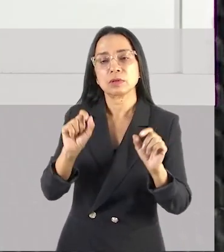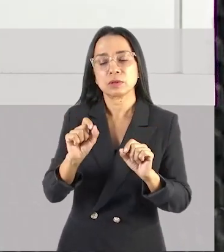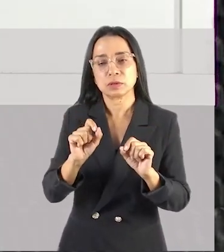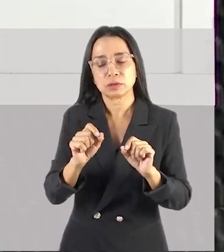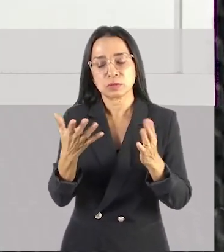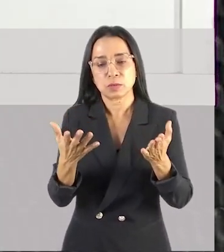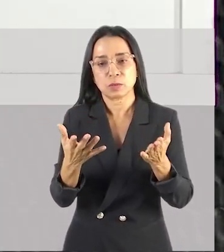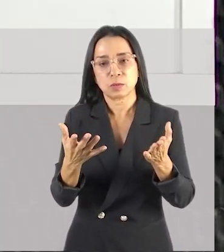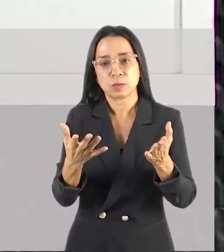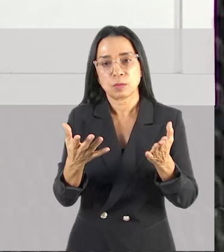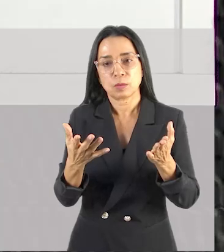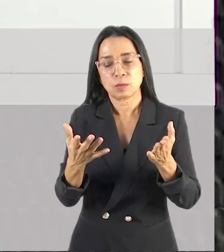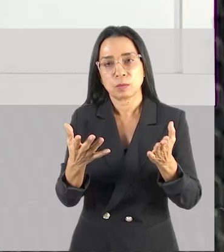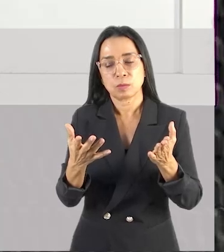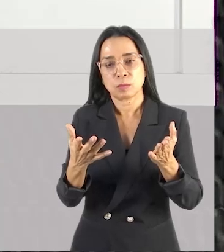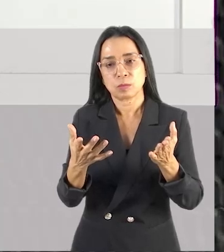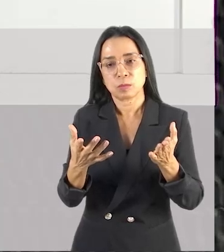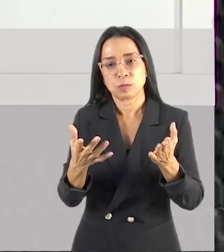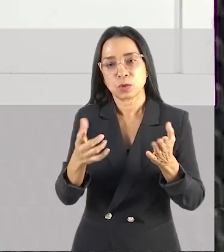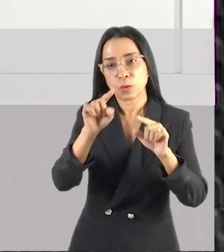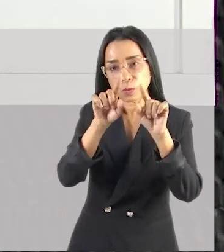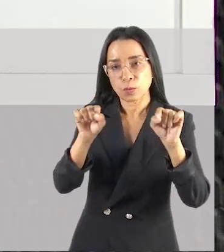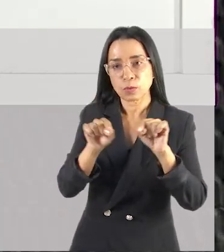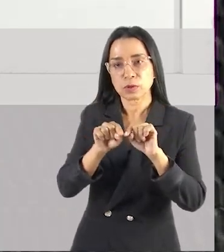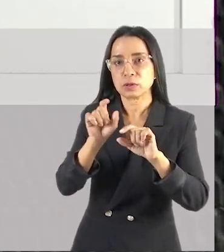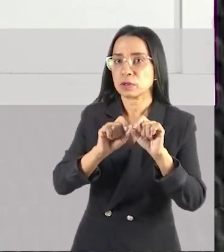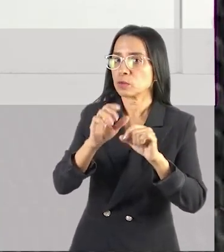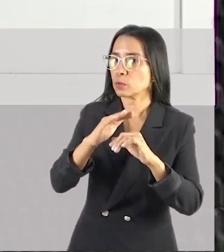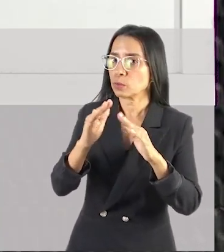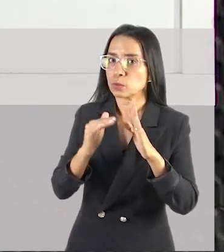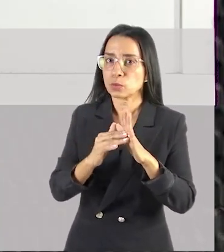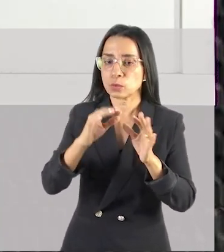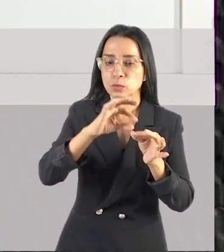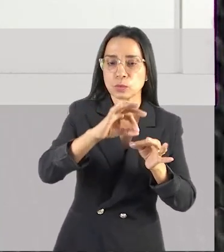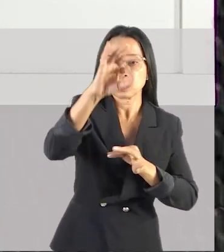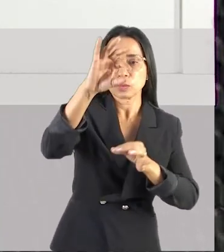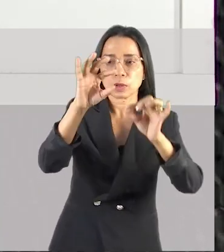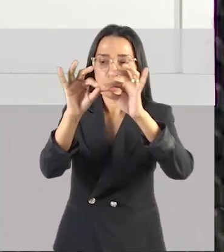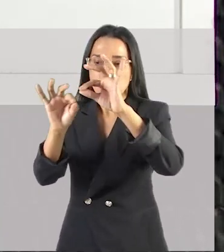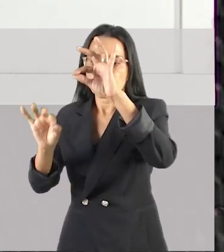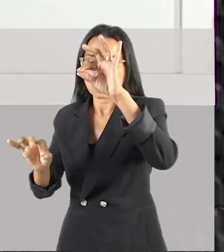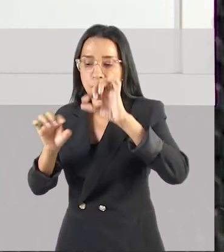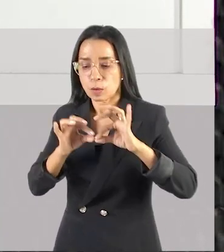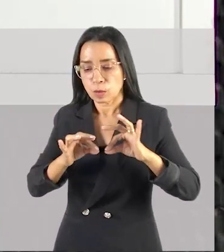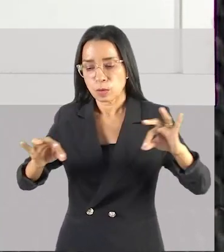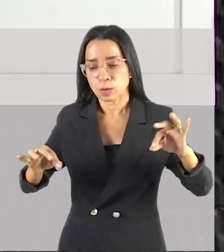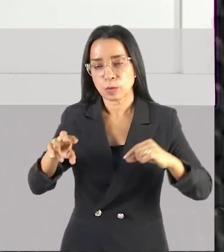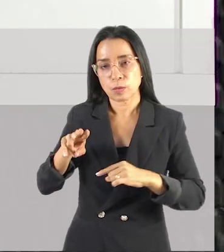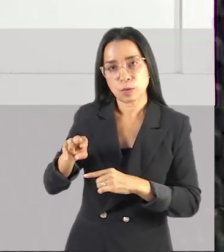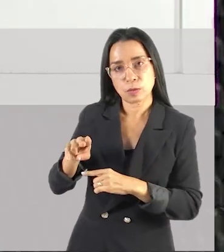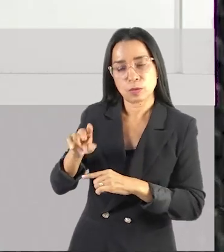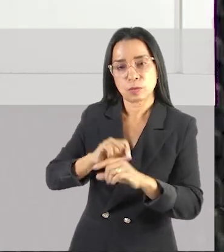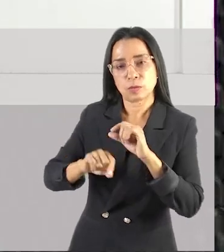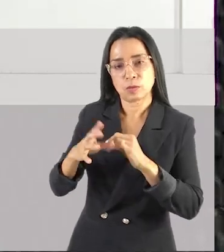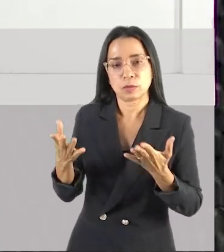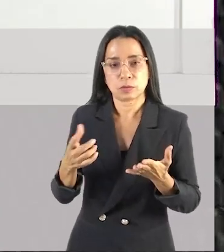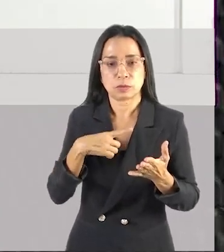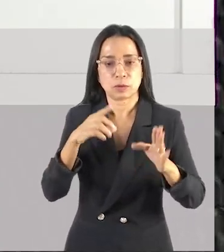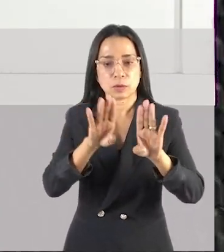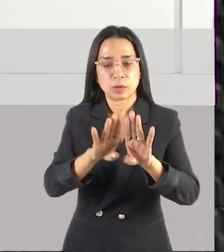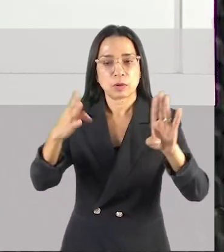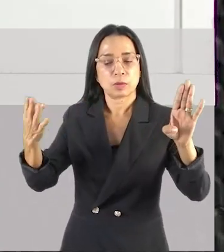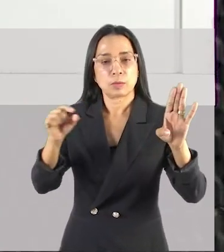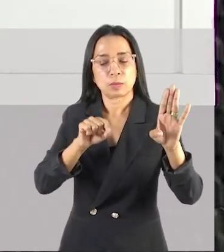equilátero. Triângulo equilátero é aquele que tem todos os lados iguais, né? E aqui tem uma porta de dimensões 2,5